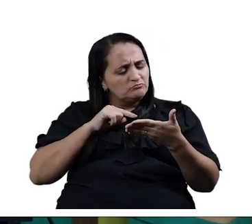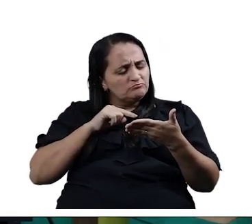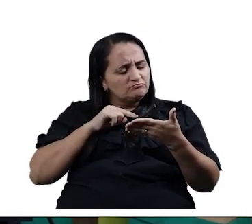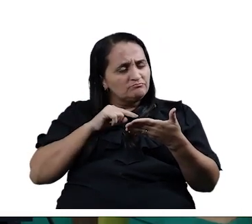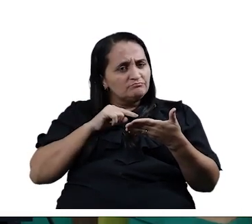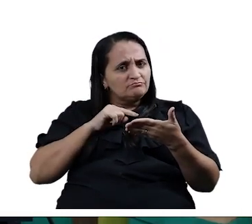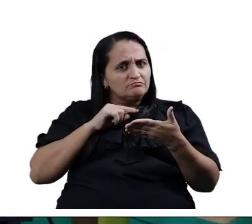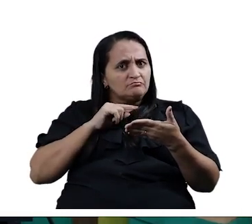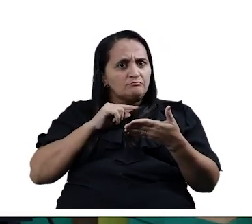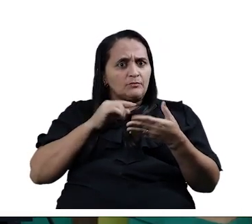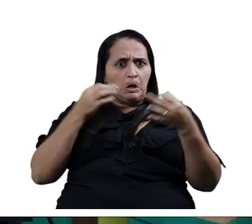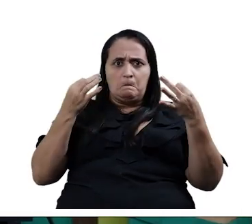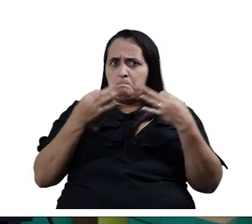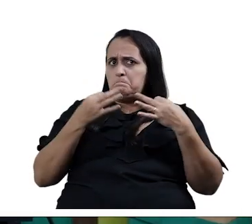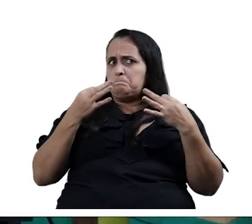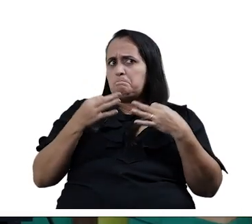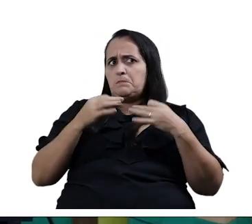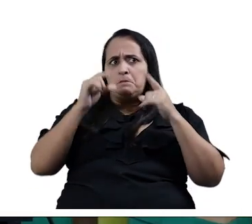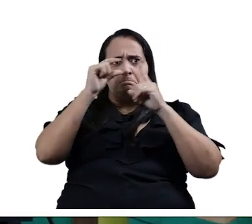o foco não é